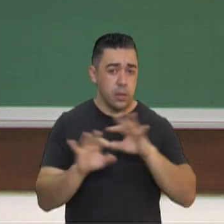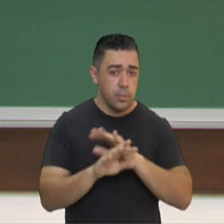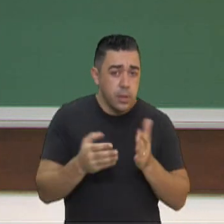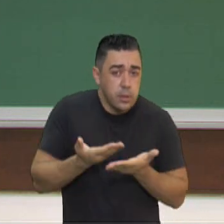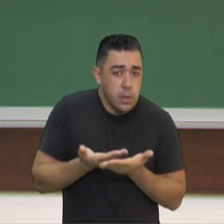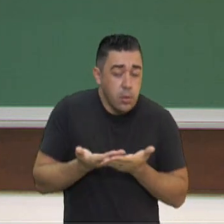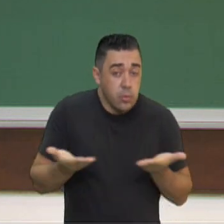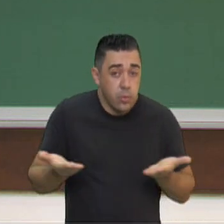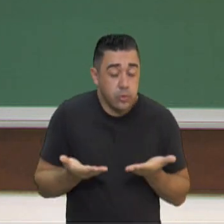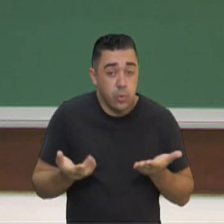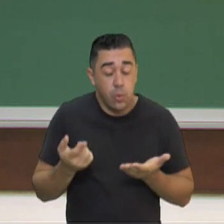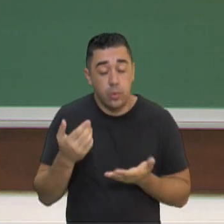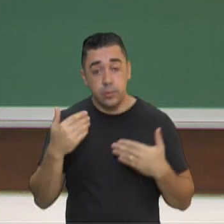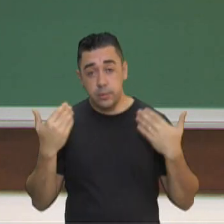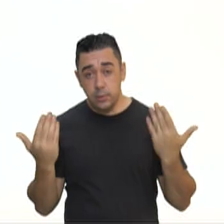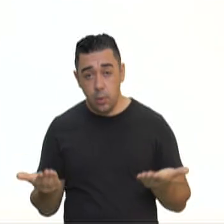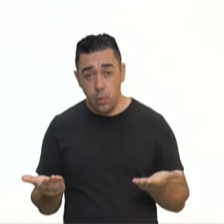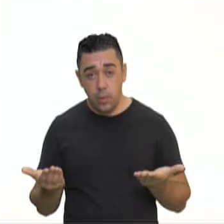dessa aula. Então,